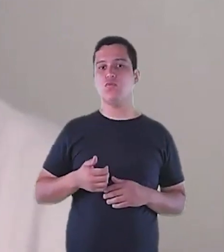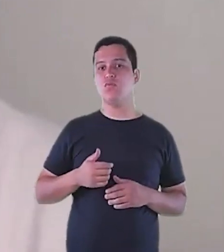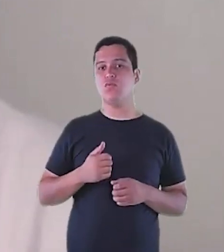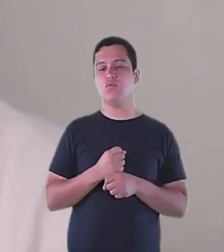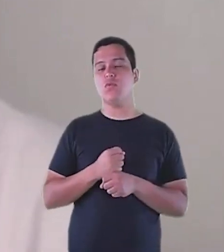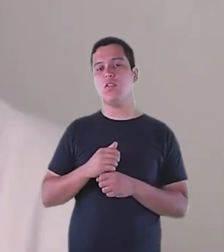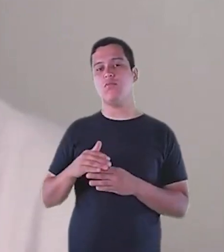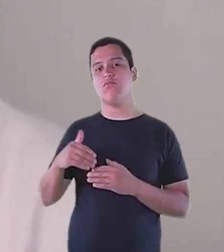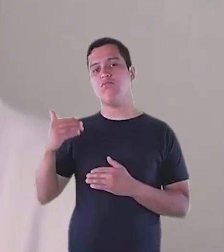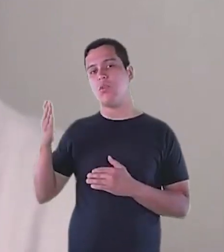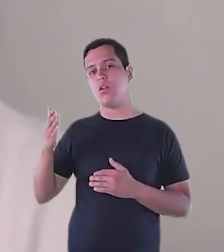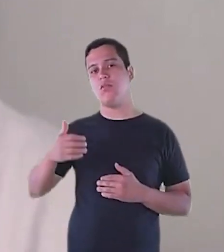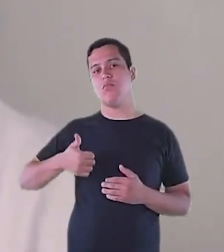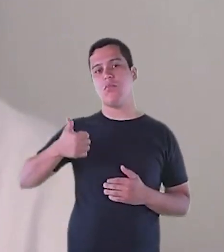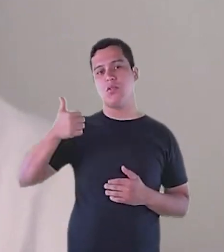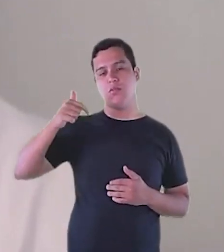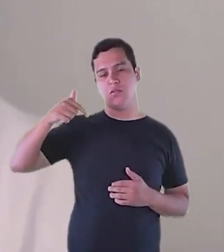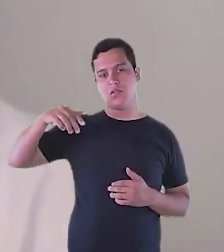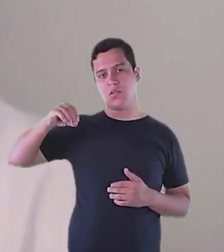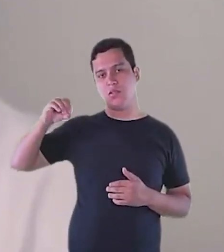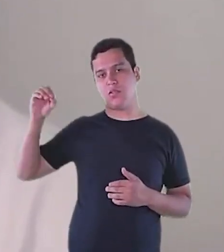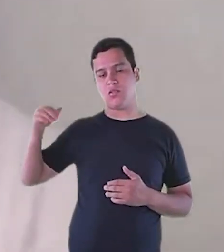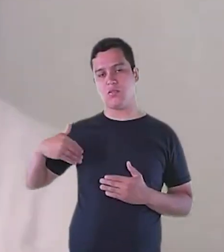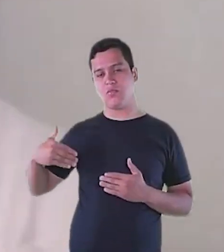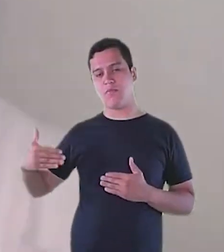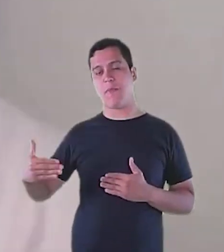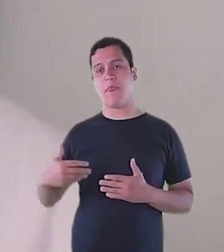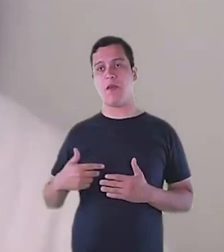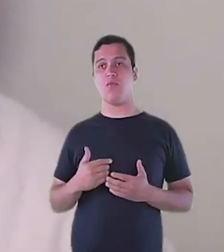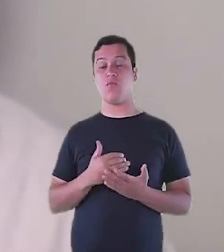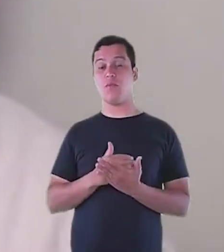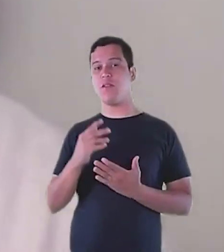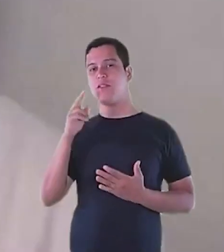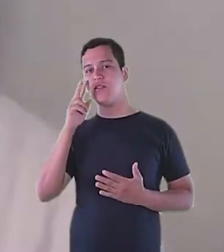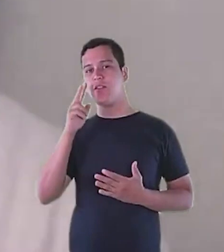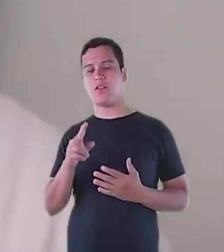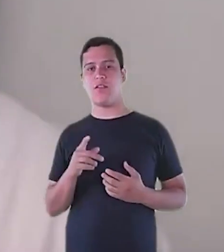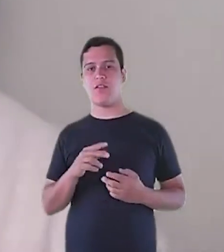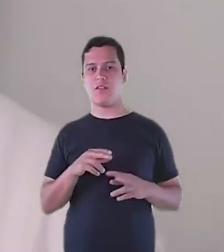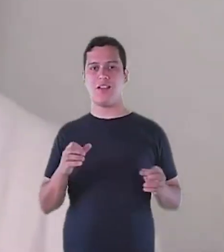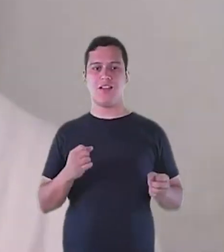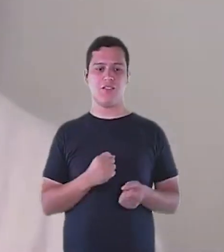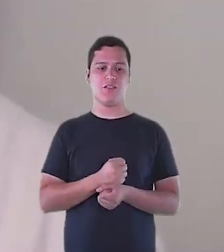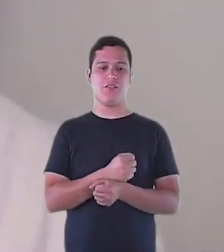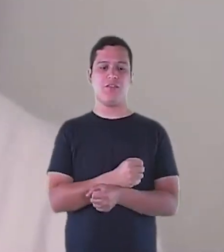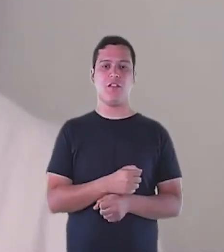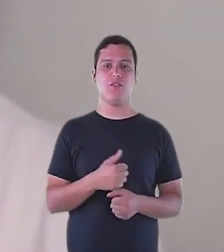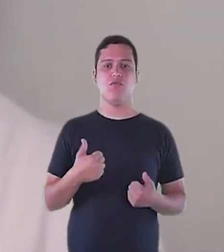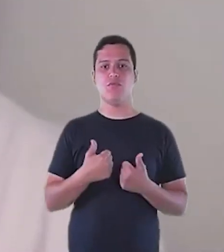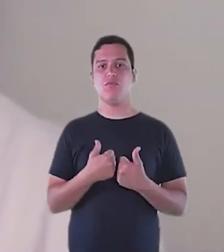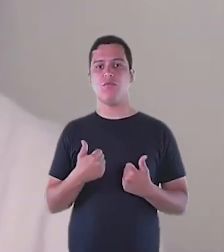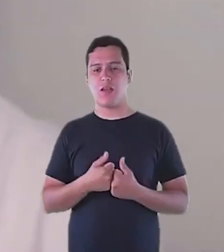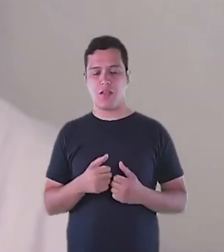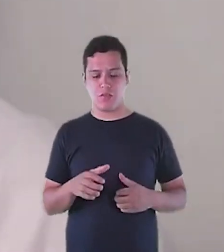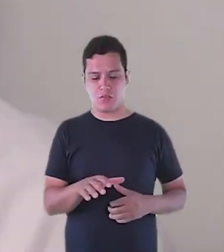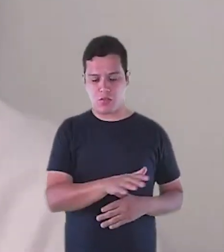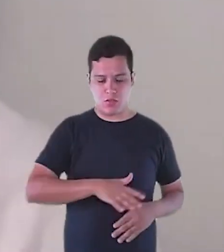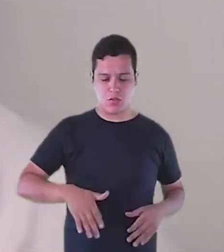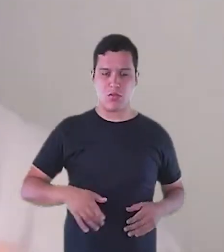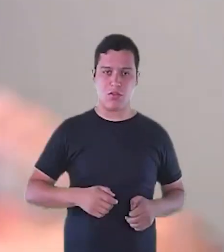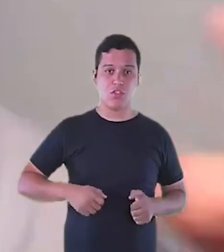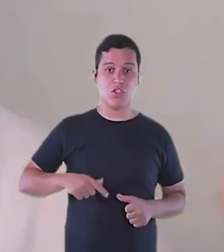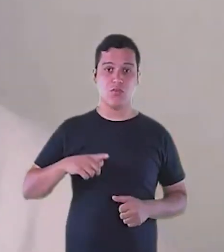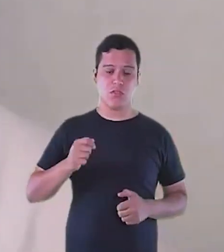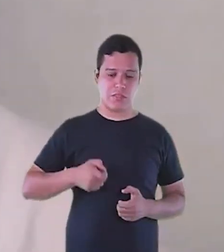nascer uma escravidão urbana de serviços ao redor das minas, das jazidas de ouro e diamante,